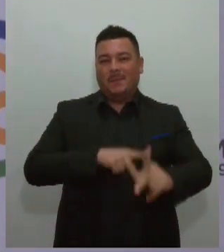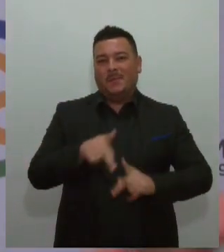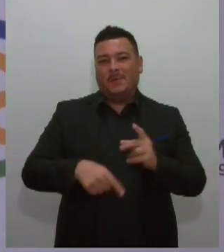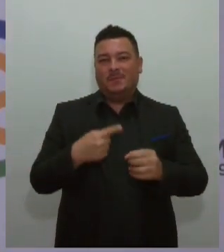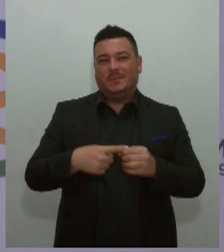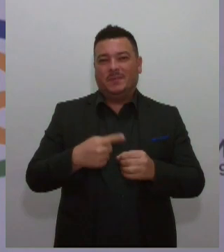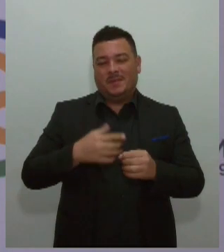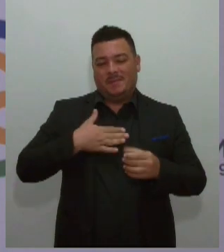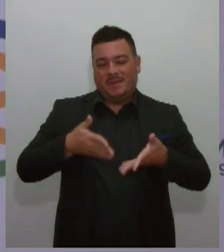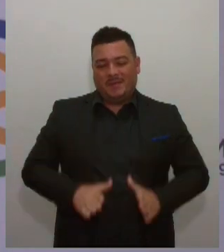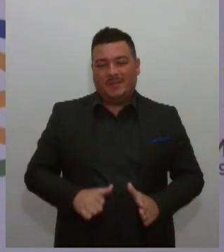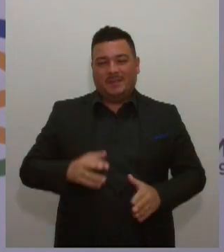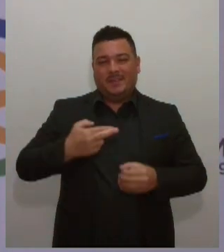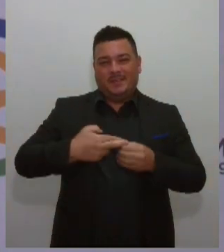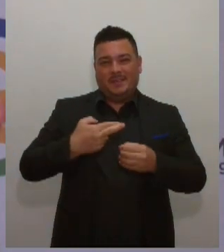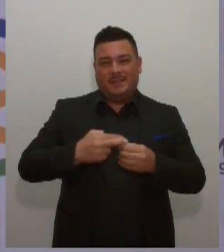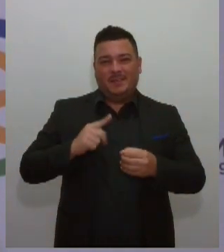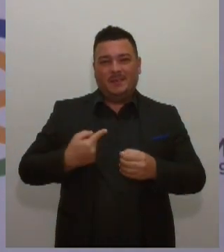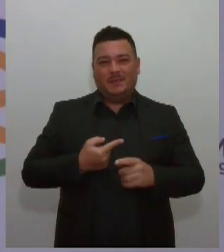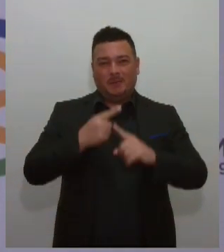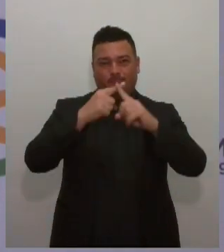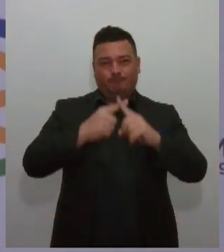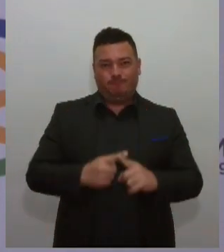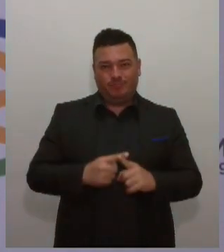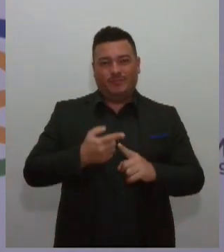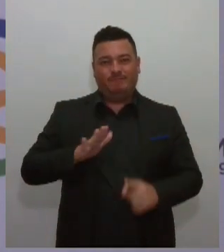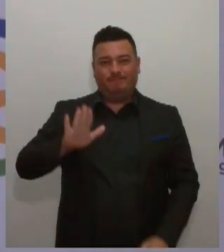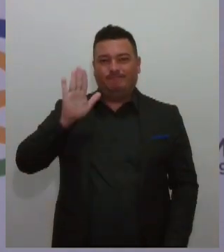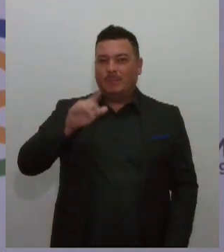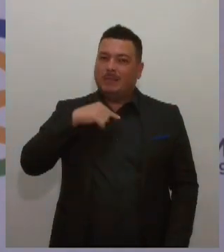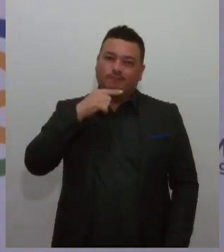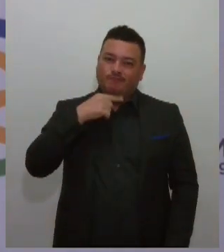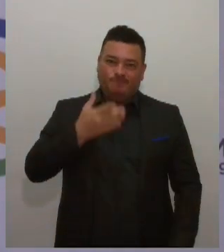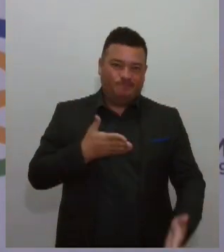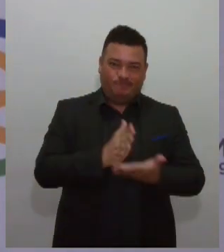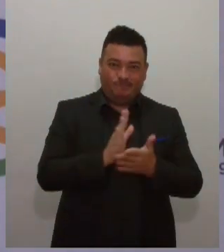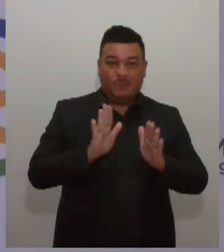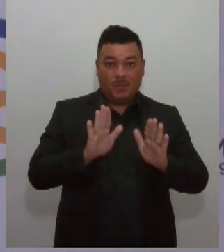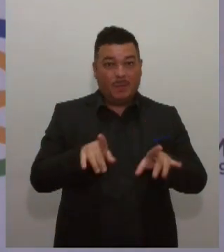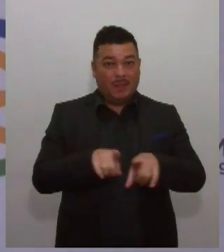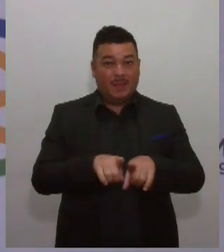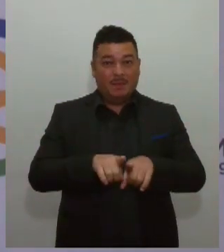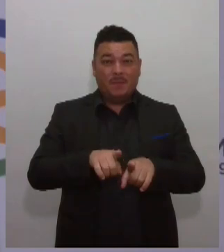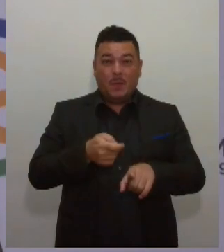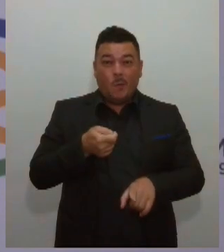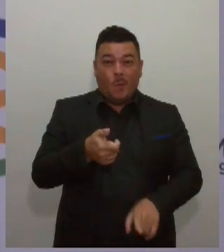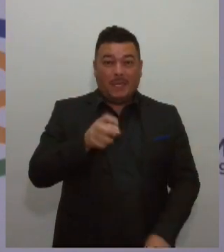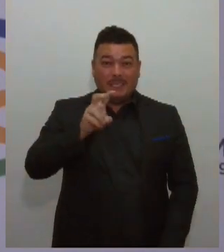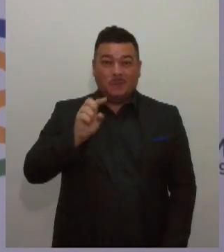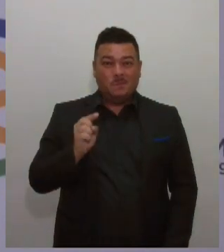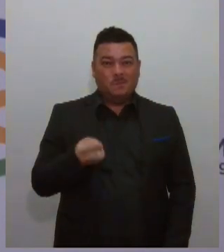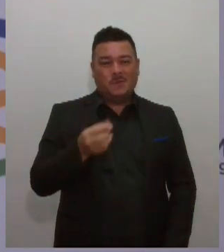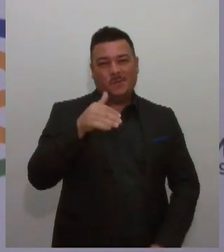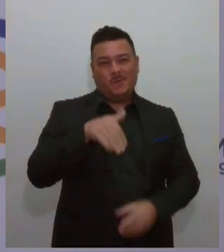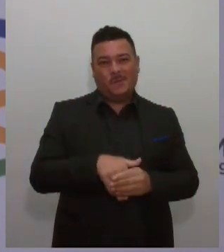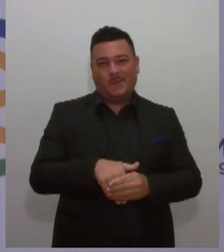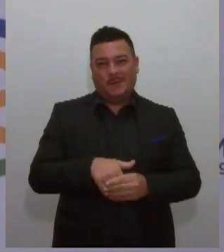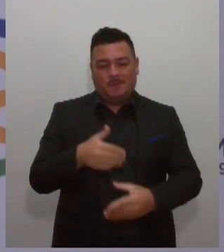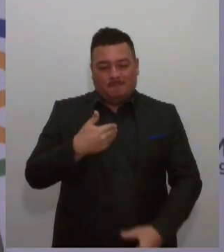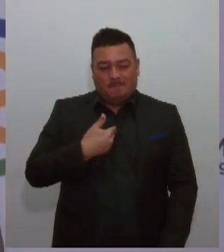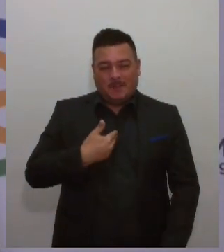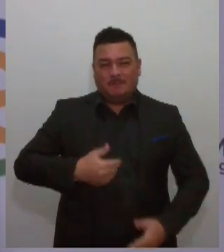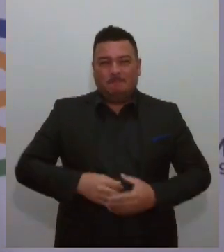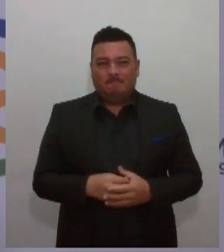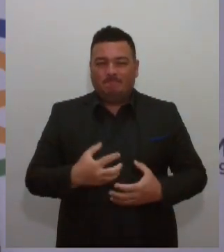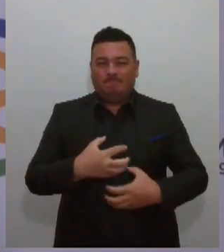Ribeirópolis. Disputamos a eleição, não obtivemos êxito, mas tivemos quase 5 mil votos. Então, meu sentimento é de gratidão,